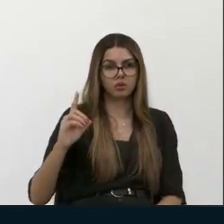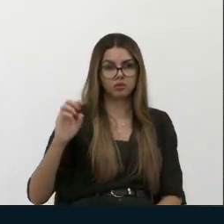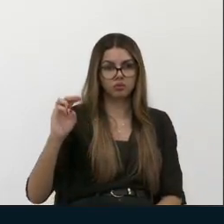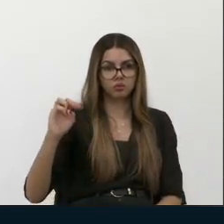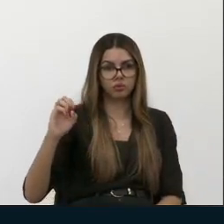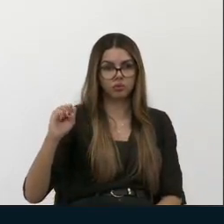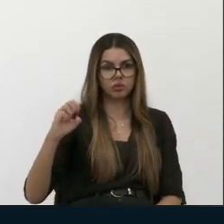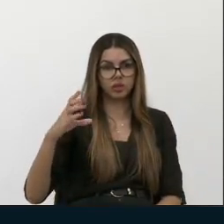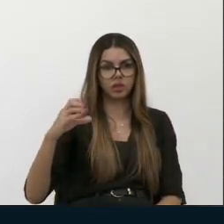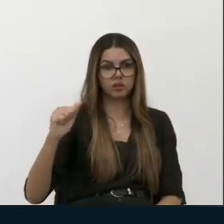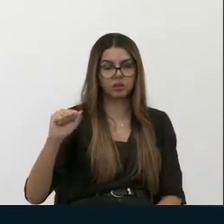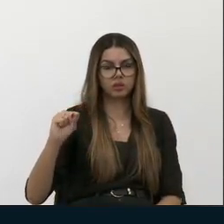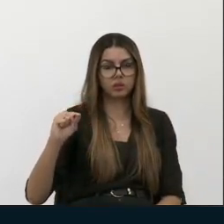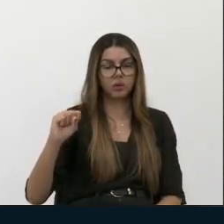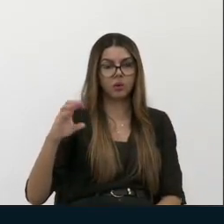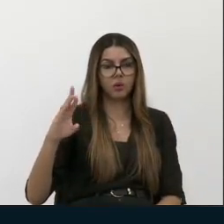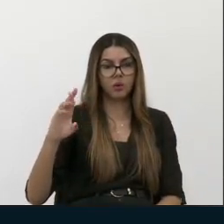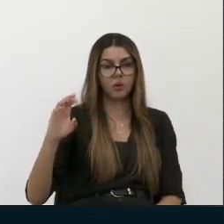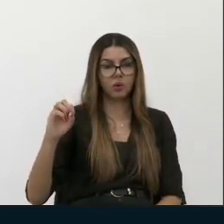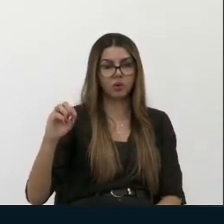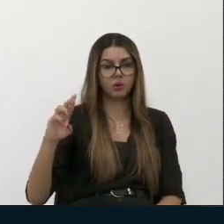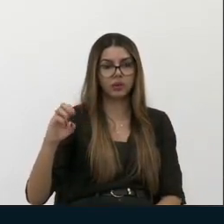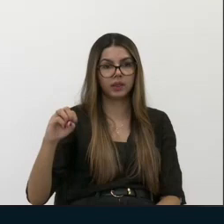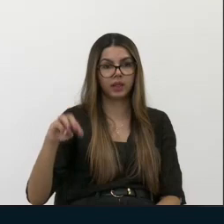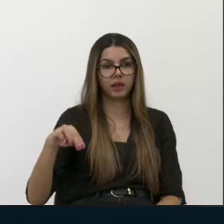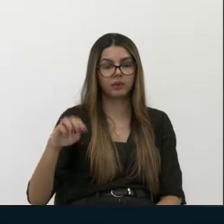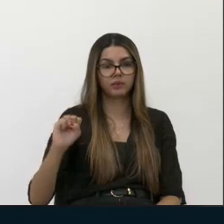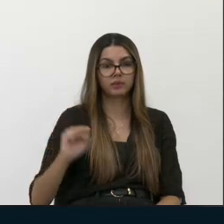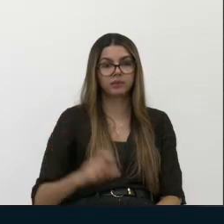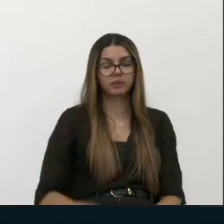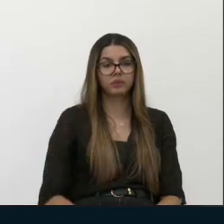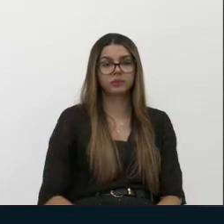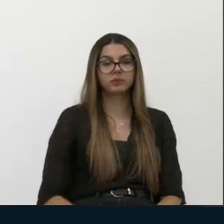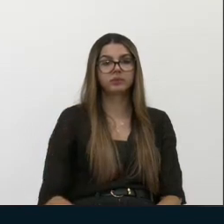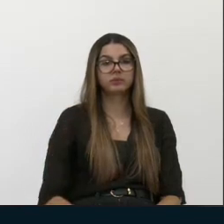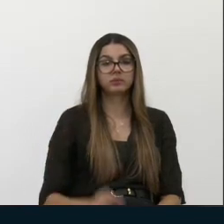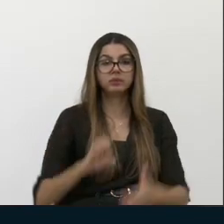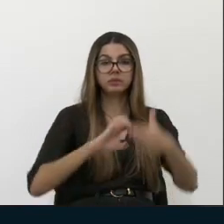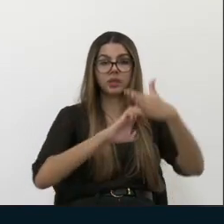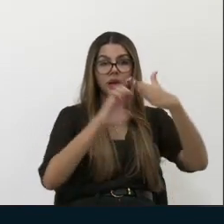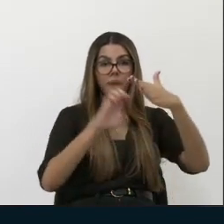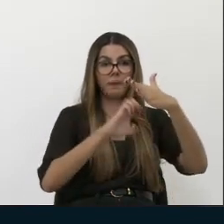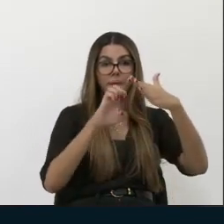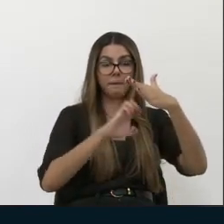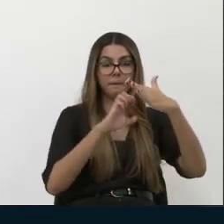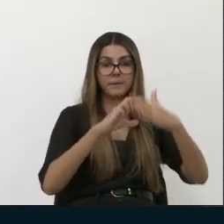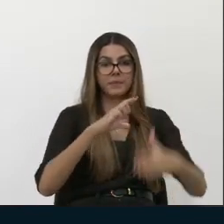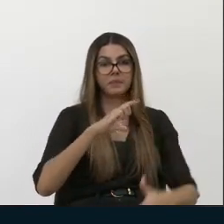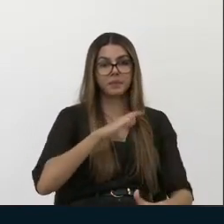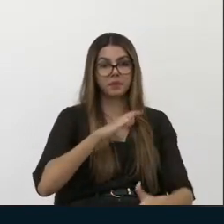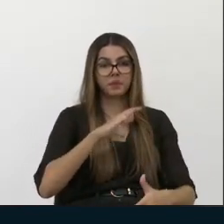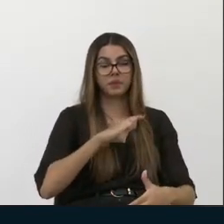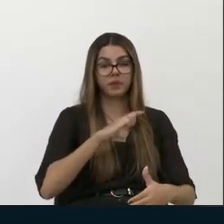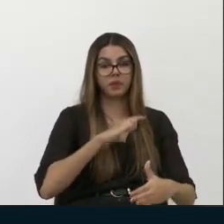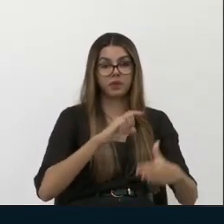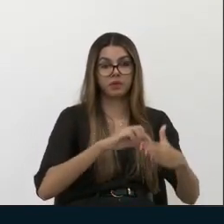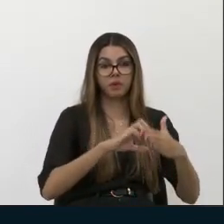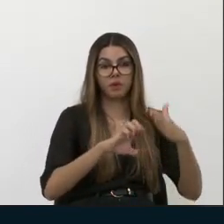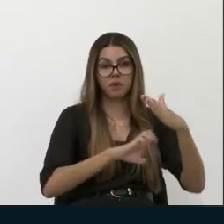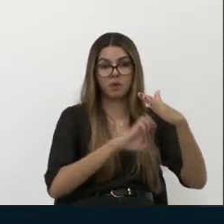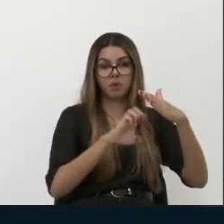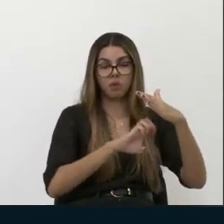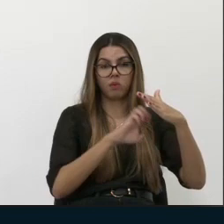ver que foi feita uma desapropriação. Onde era Duchas Corona, tem uma desapropriação naquela propriedade, que é para poder